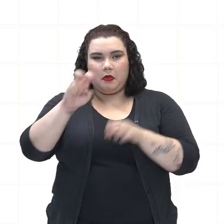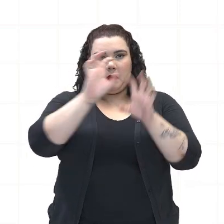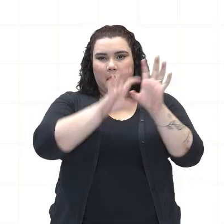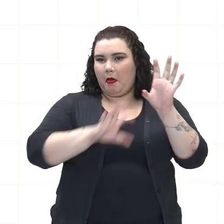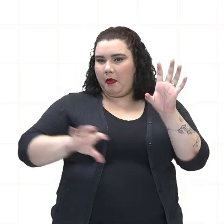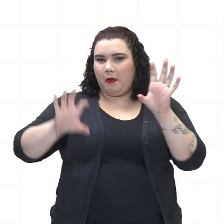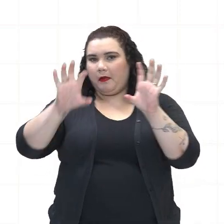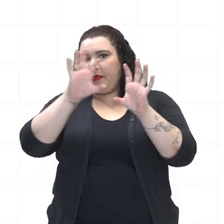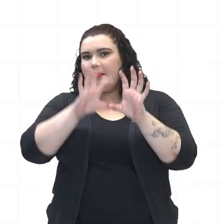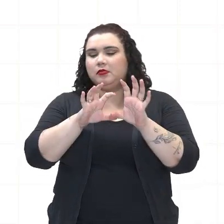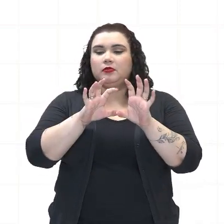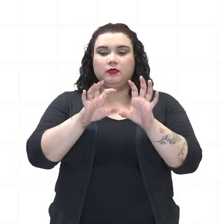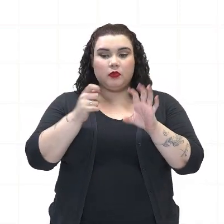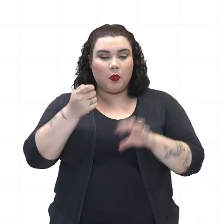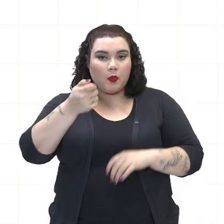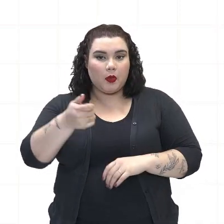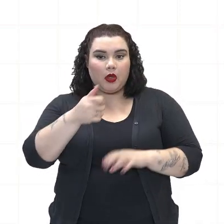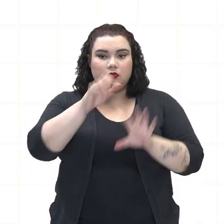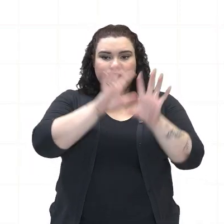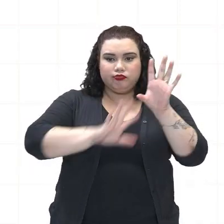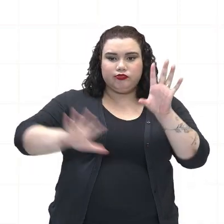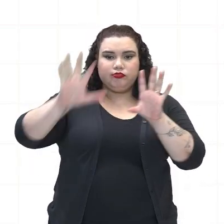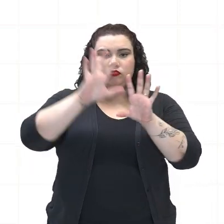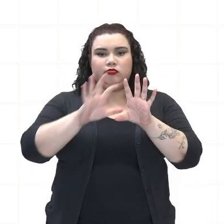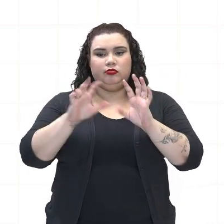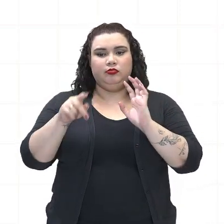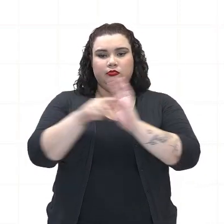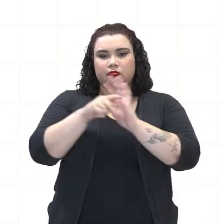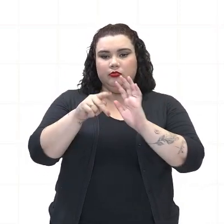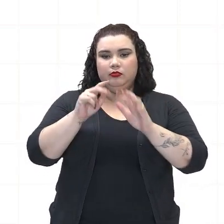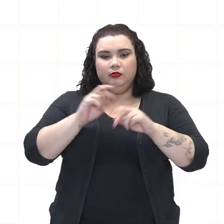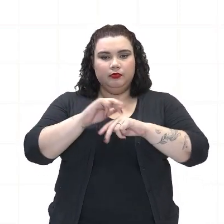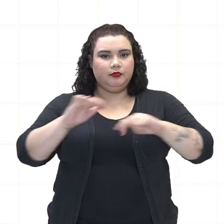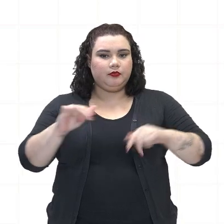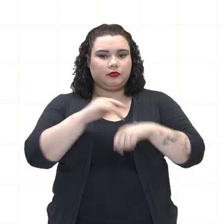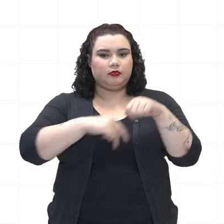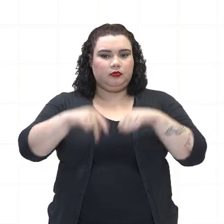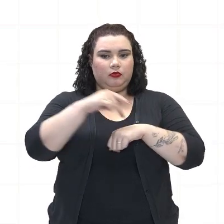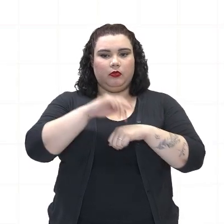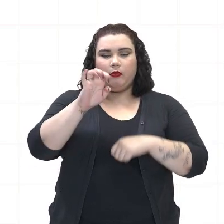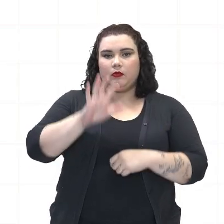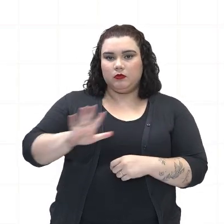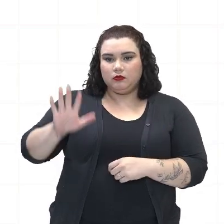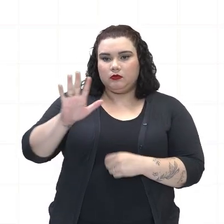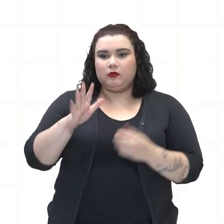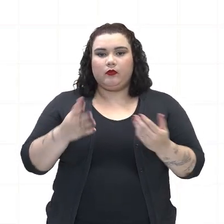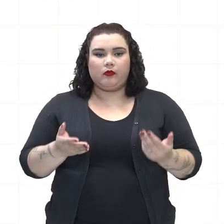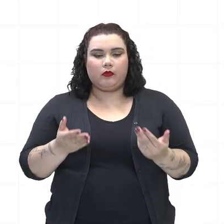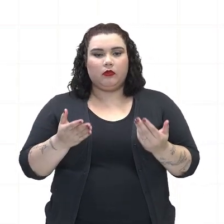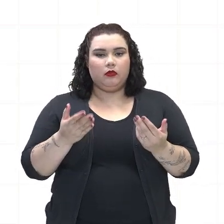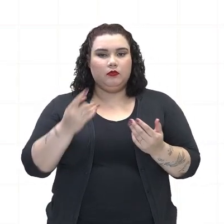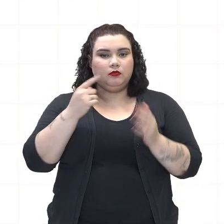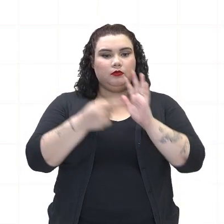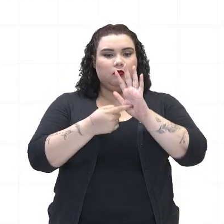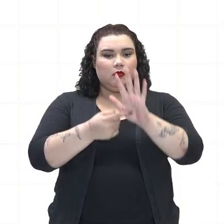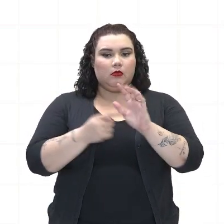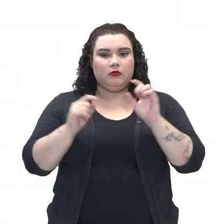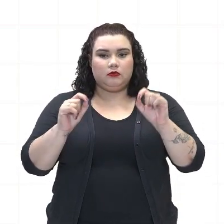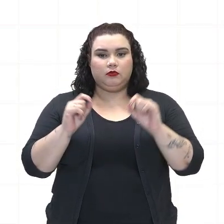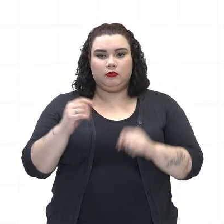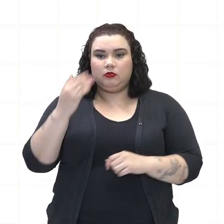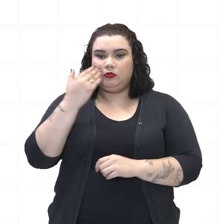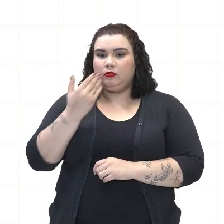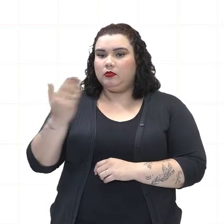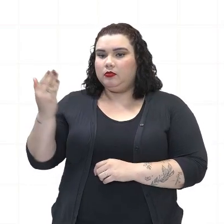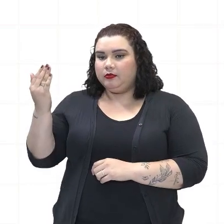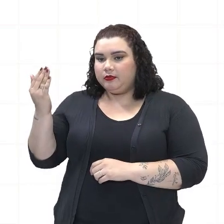posse, quase toda, né, de posse de vários países europeus. Como a gente vai ver na próxima tela ali, é como se, nessa